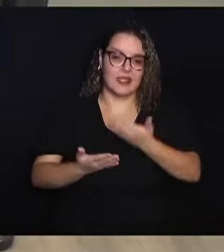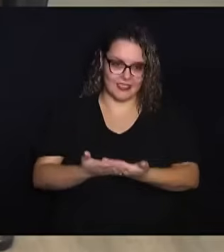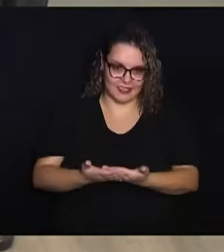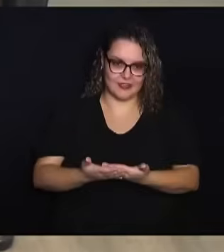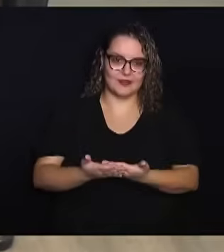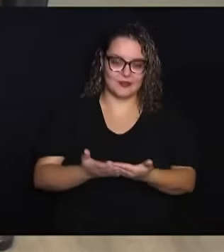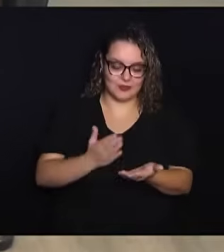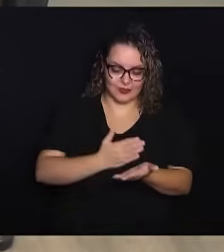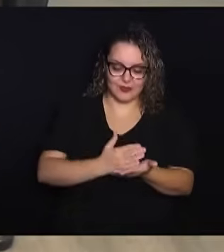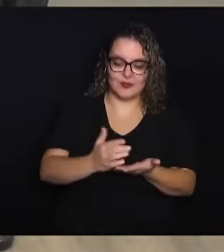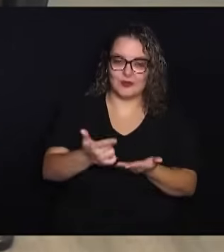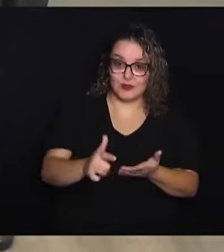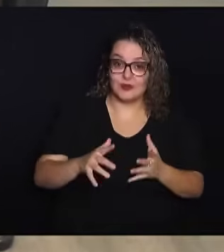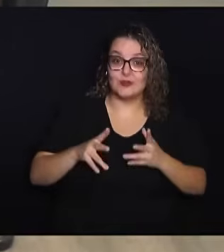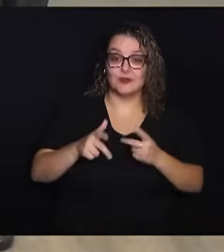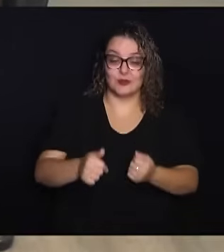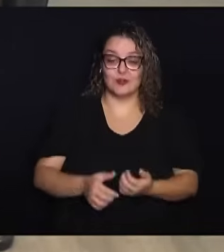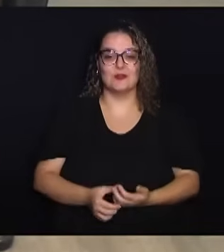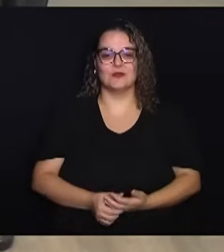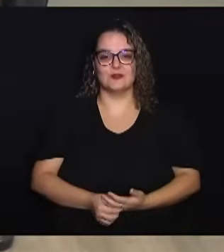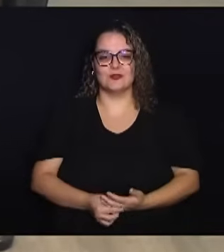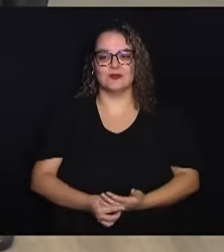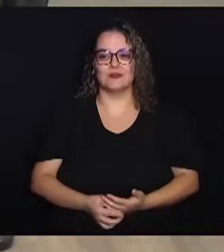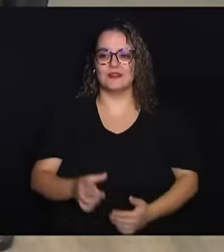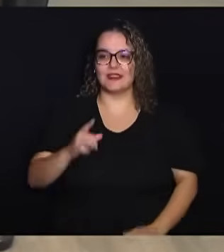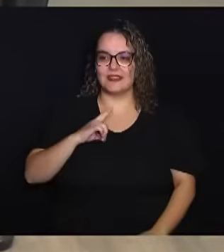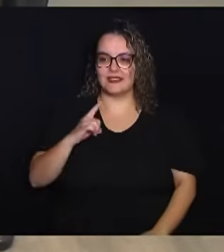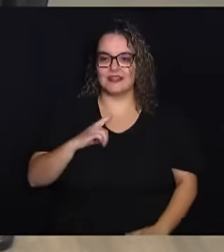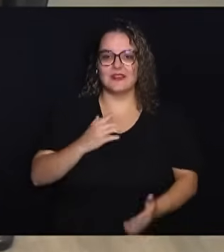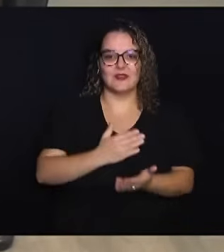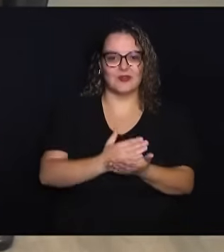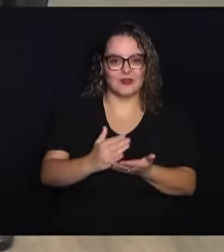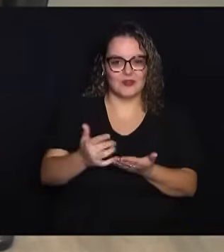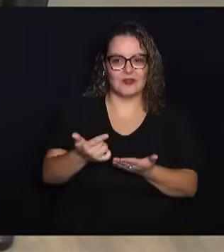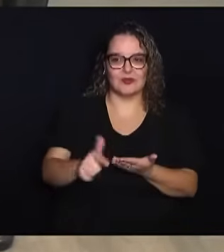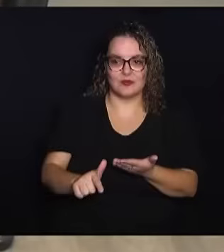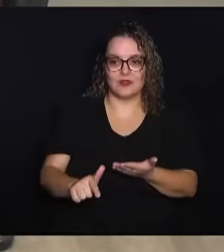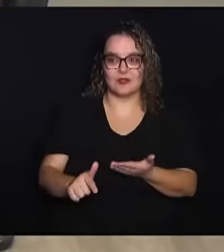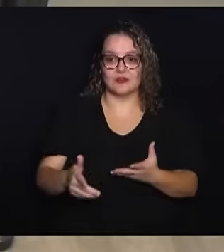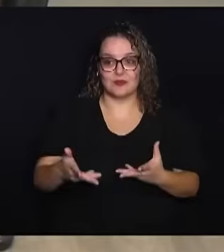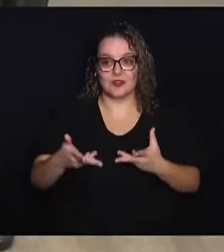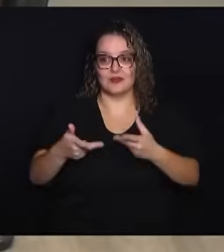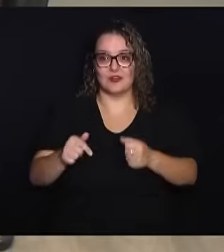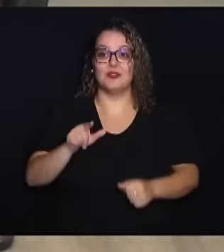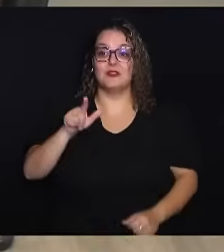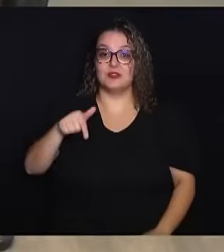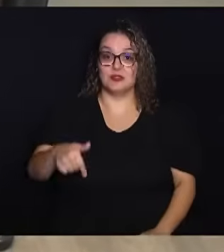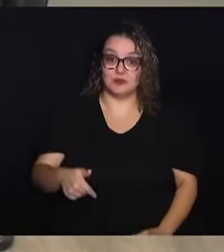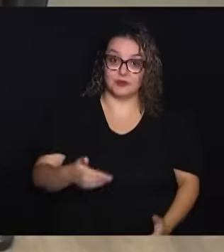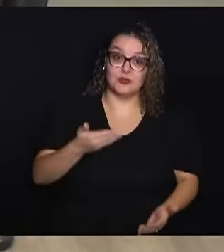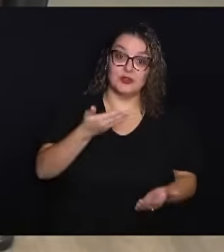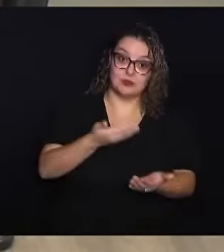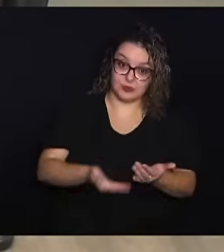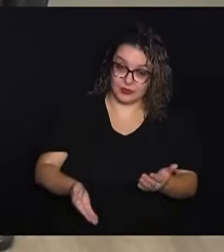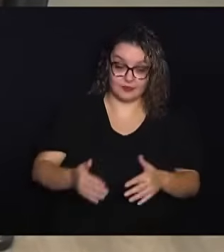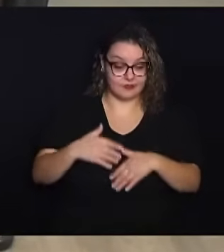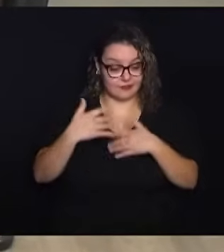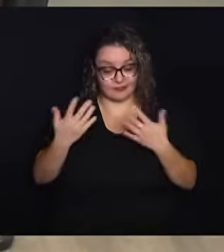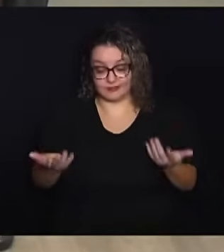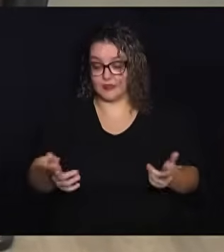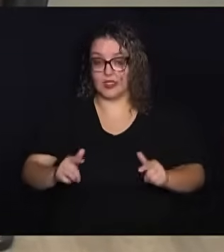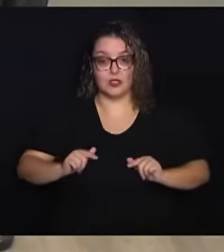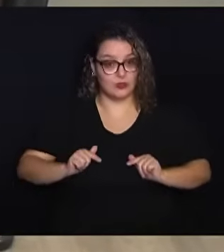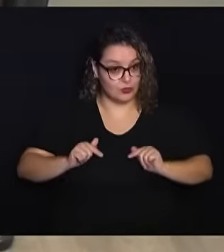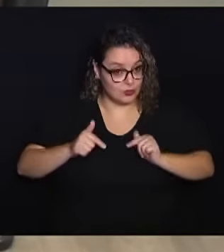nos recomeços, porque teve aí um recomeço espetacular depois de perdas e, enfim,